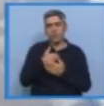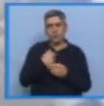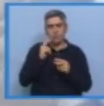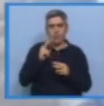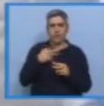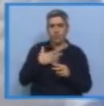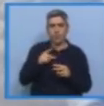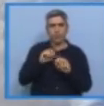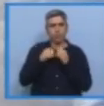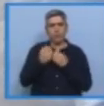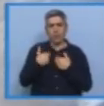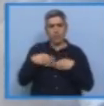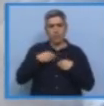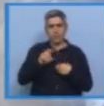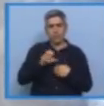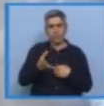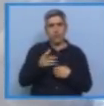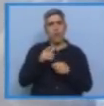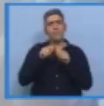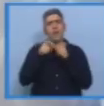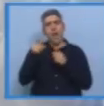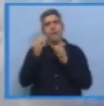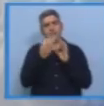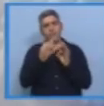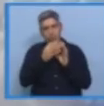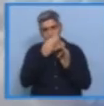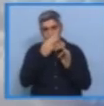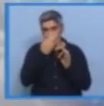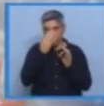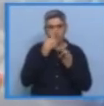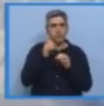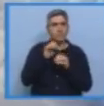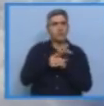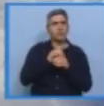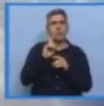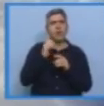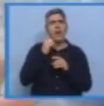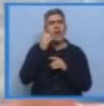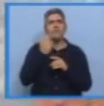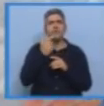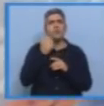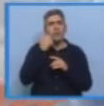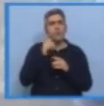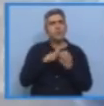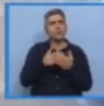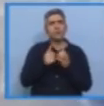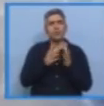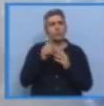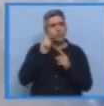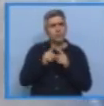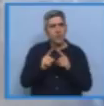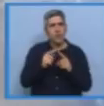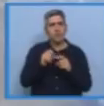destas. Bom, dirão os partidos que são favoráveis à eutanásia, mas isto é apenas para casos muito extremados. Todas as propostas vão nesse